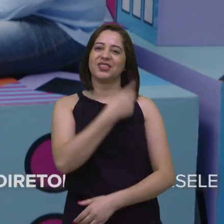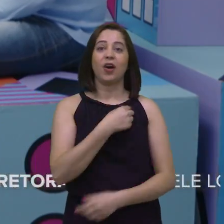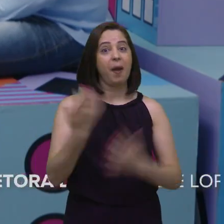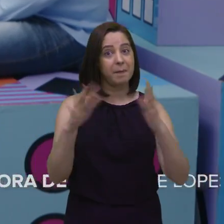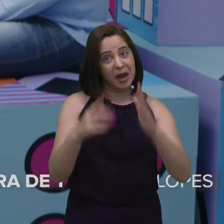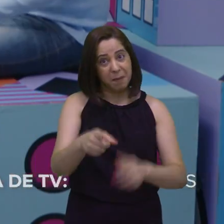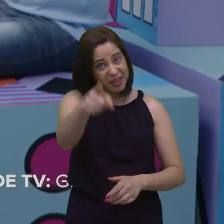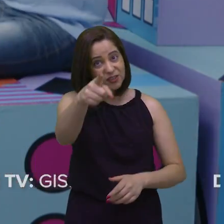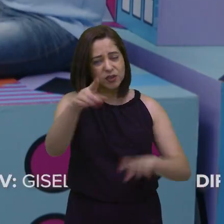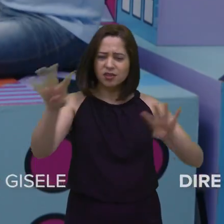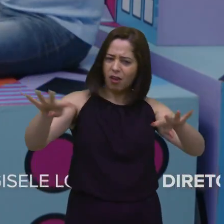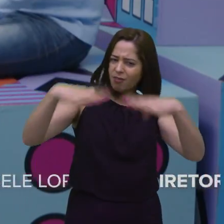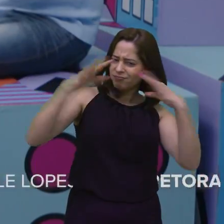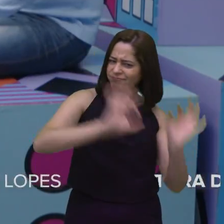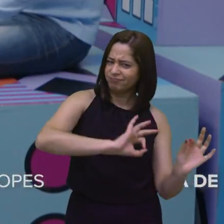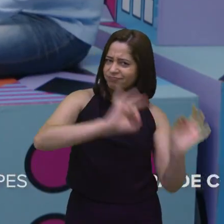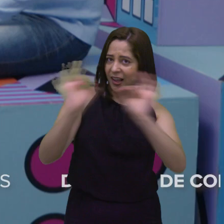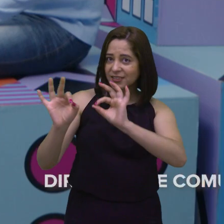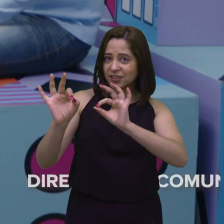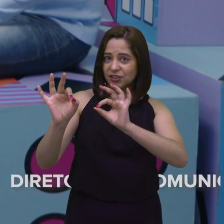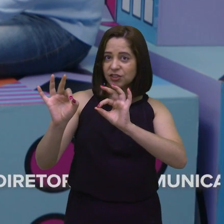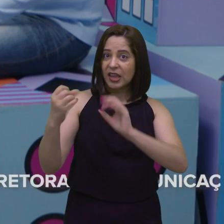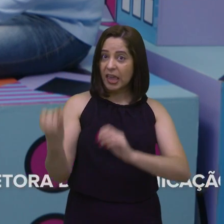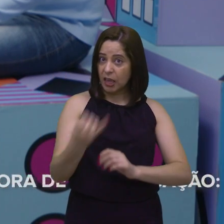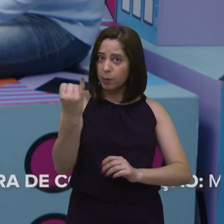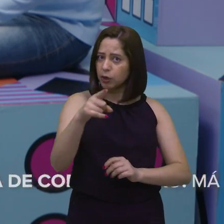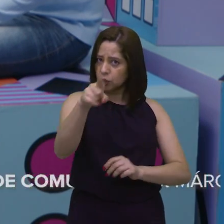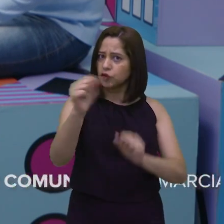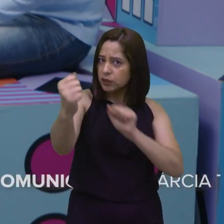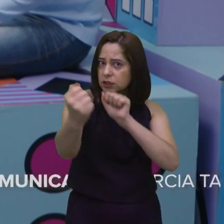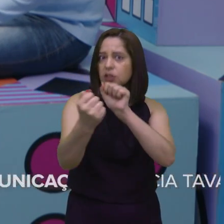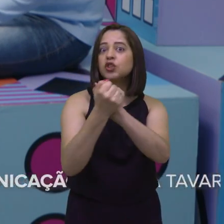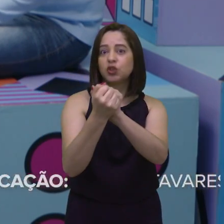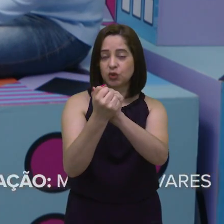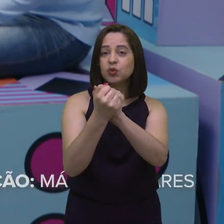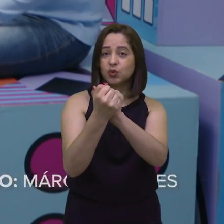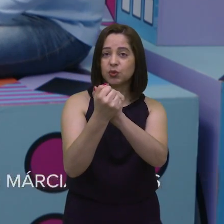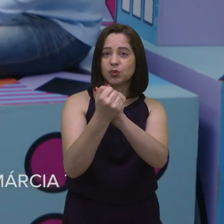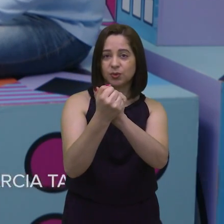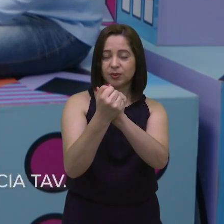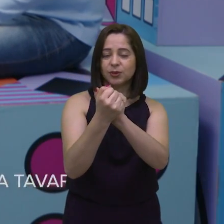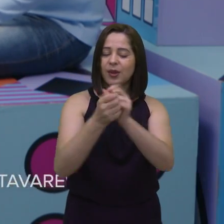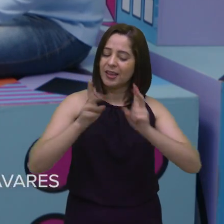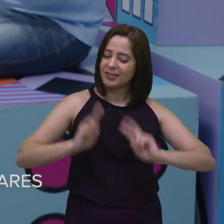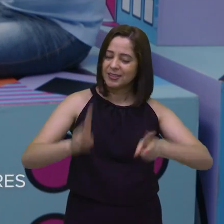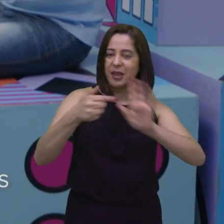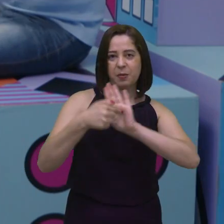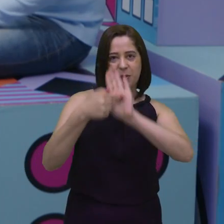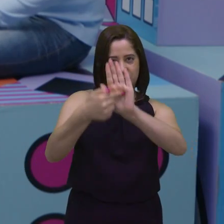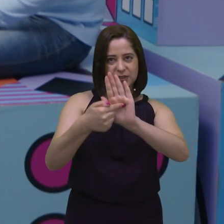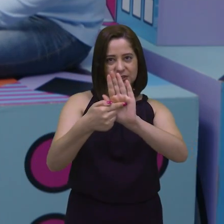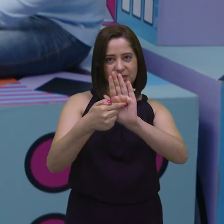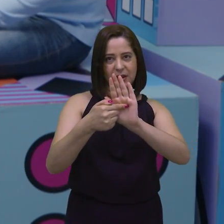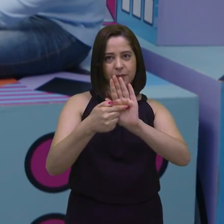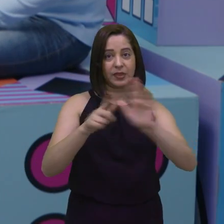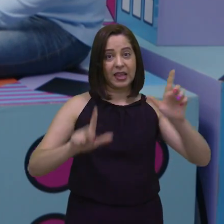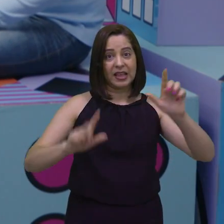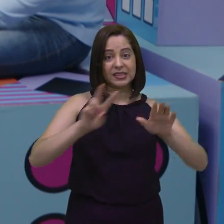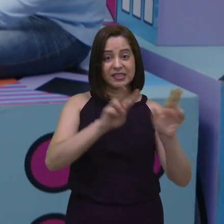parte disso. Parabéns para você que estava aqui assistindo até o final também, que é muito importante você participar dessa e de outras discussões que a gente sempre traz aqui ao